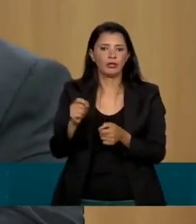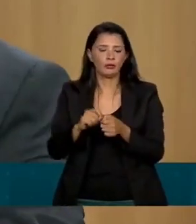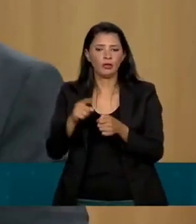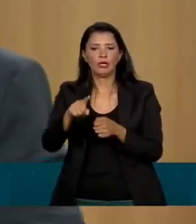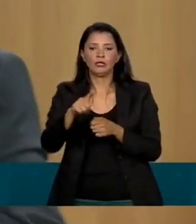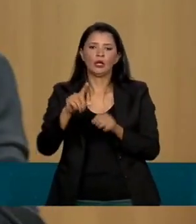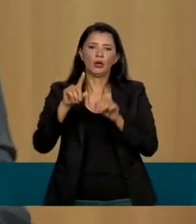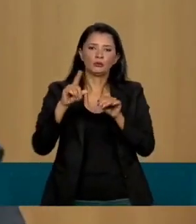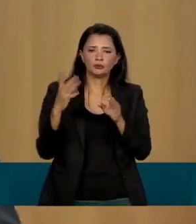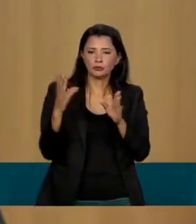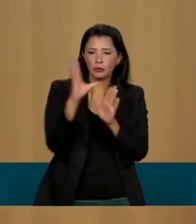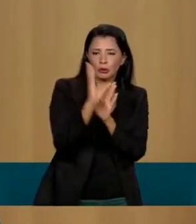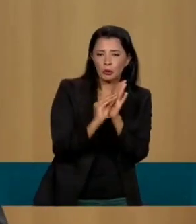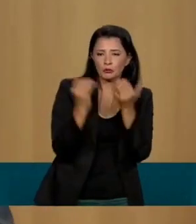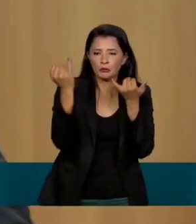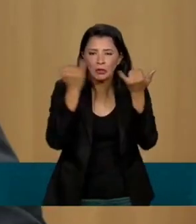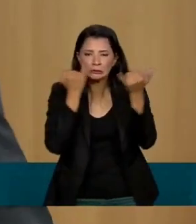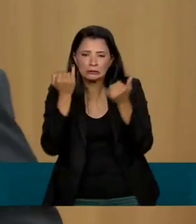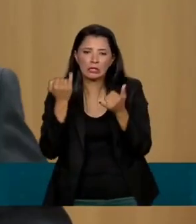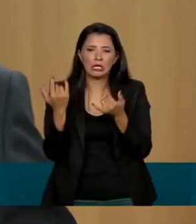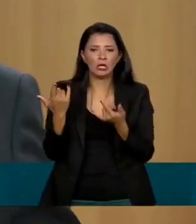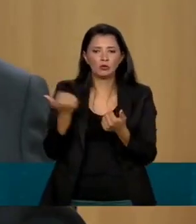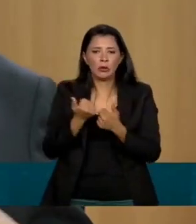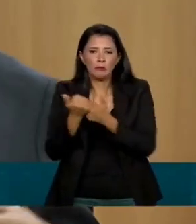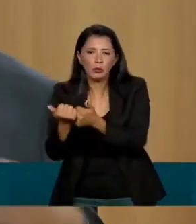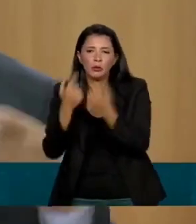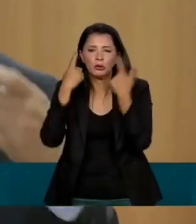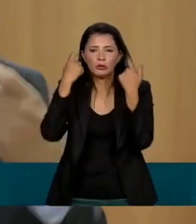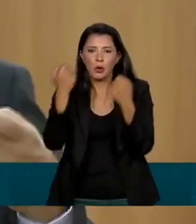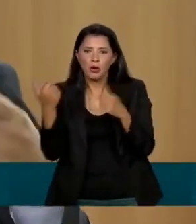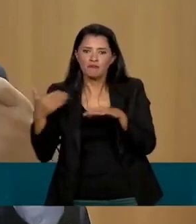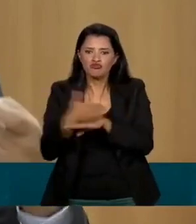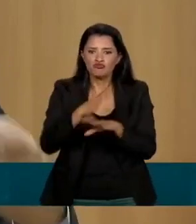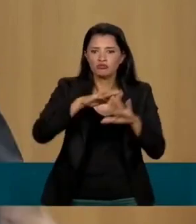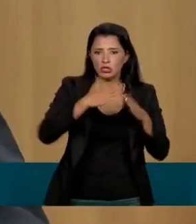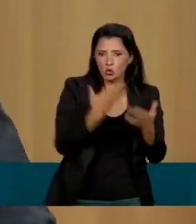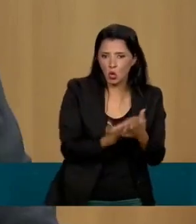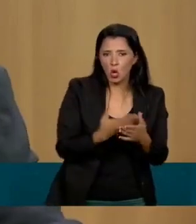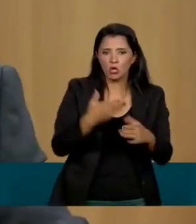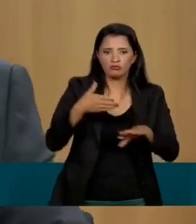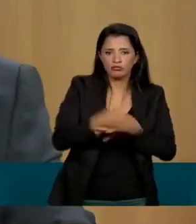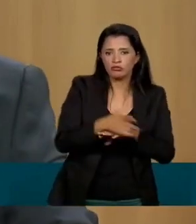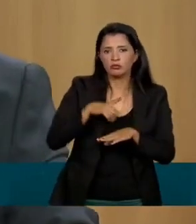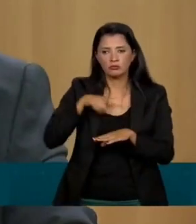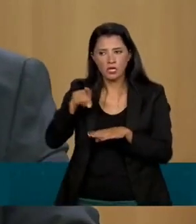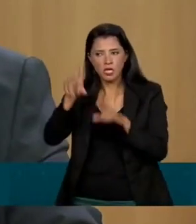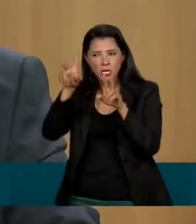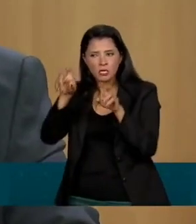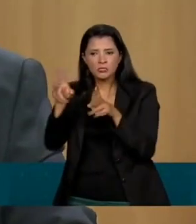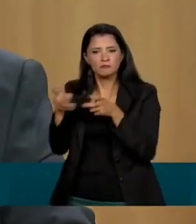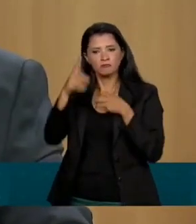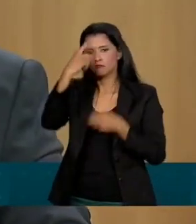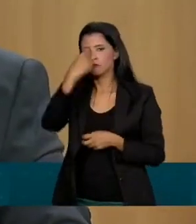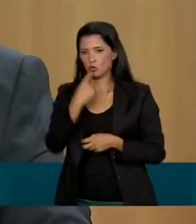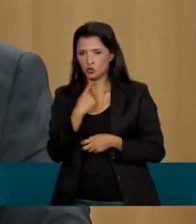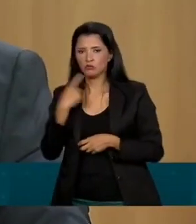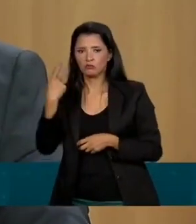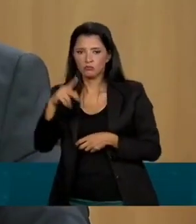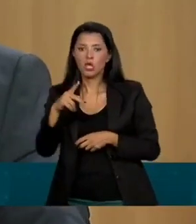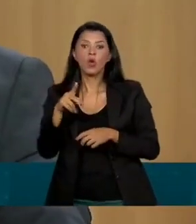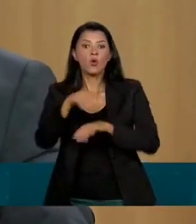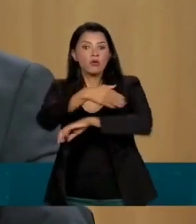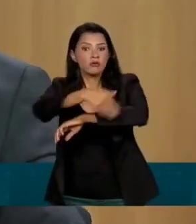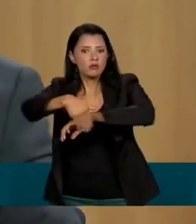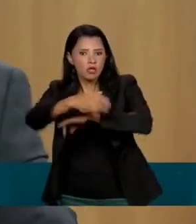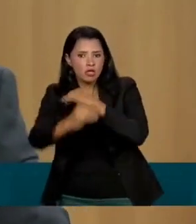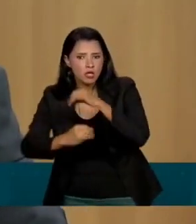fazem apologia, incitação a crimes contra escolas, a partir da identificação dos endereços de protocolo,